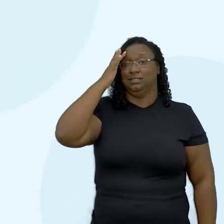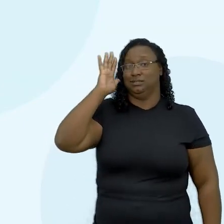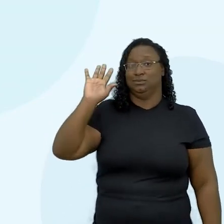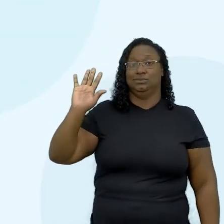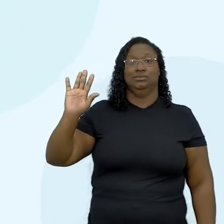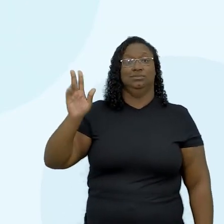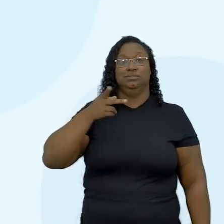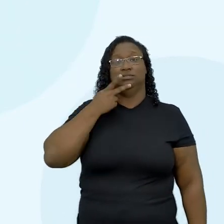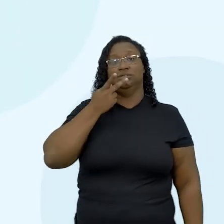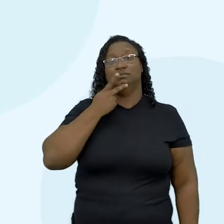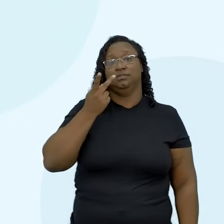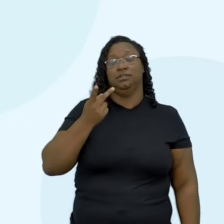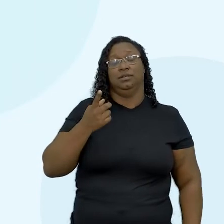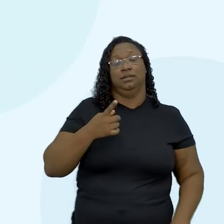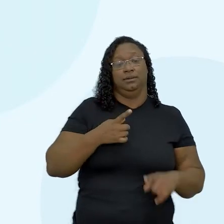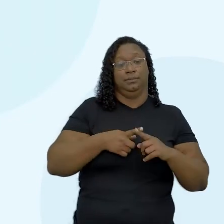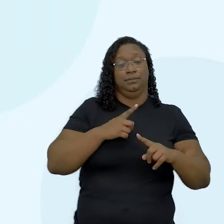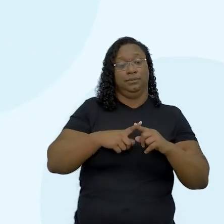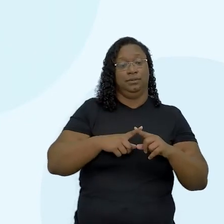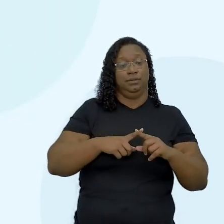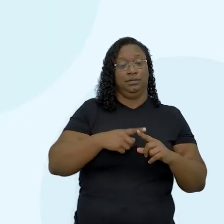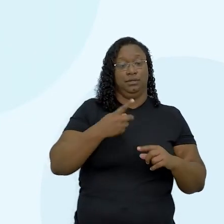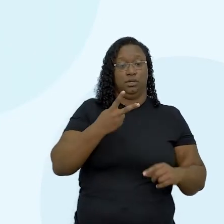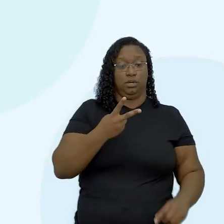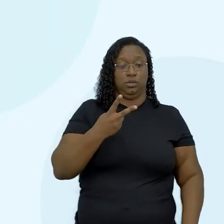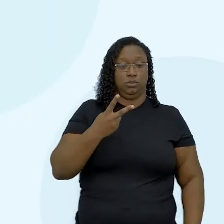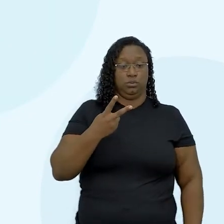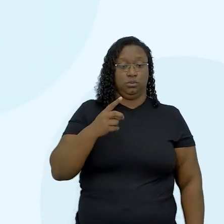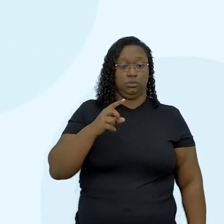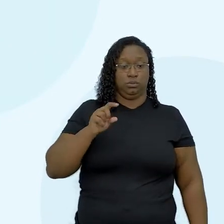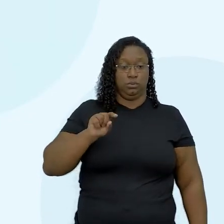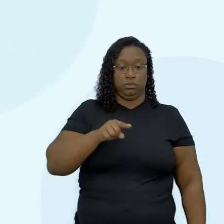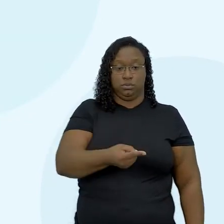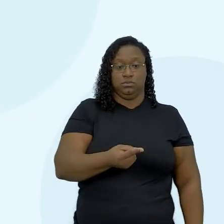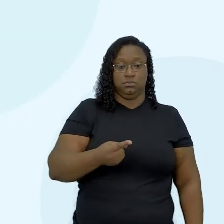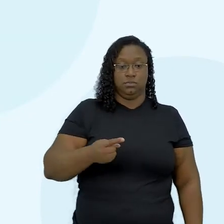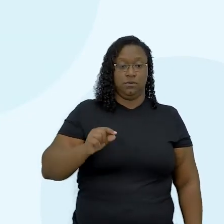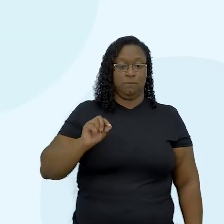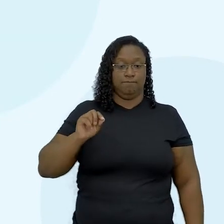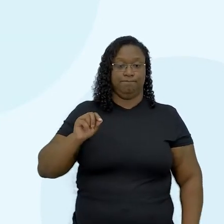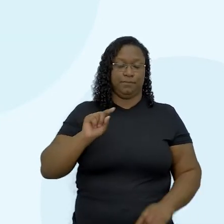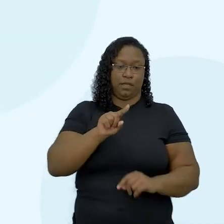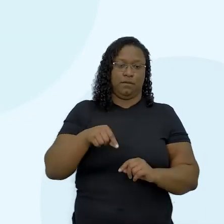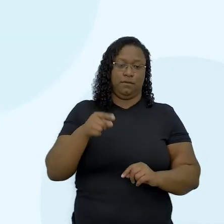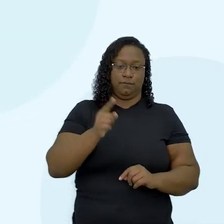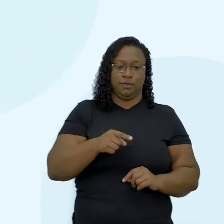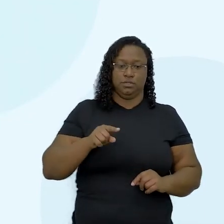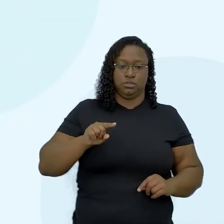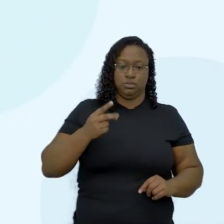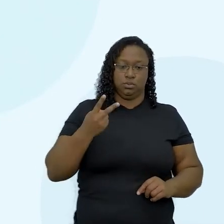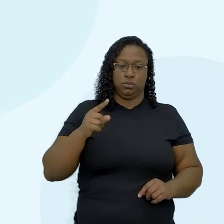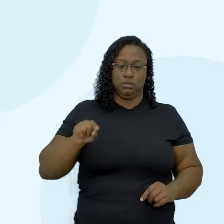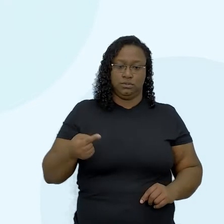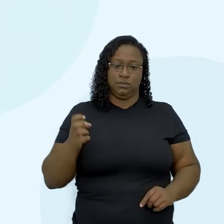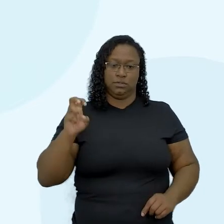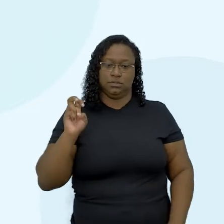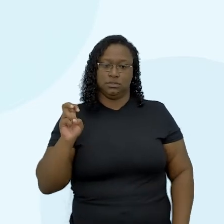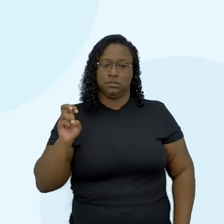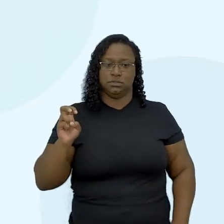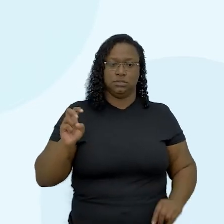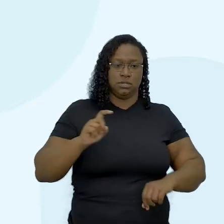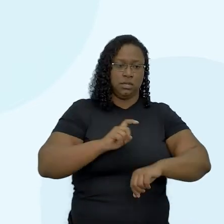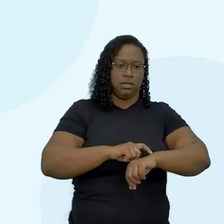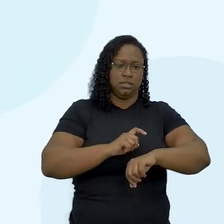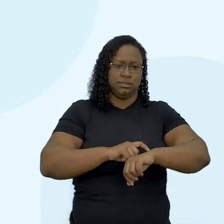se você pegar o segundo ali, o vermelhinho, 2000 vezes 2,5, já tô imaginando situação final, né? 2 horas e meia. Então ali 2